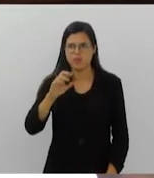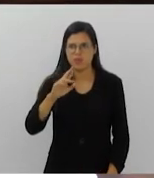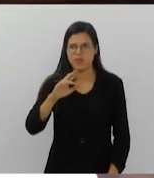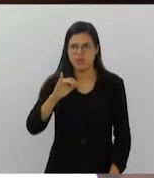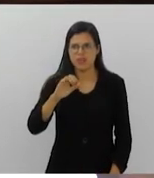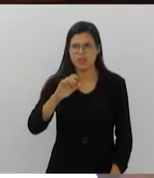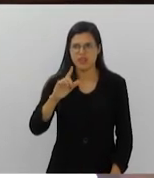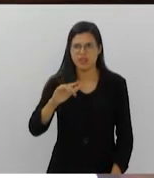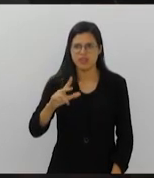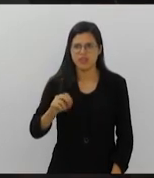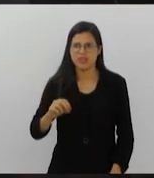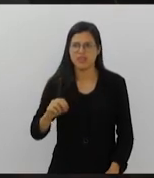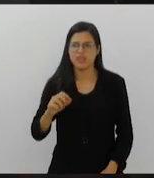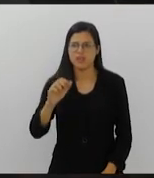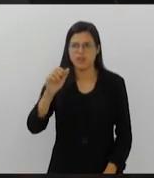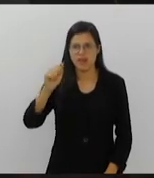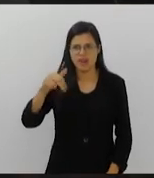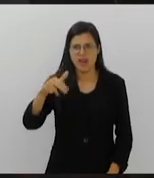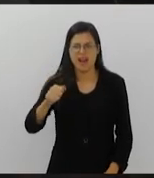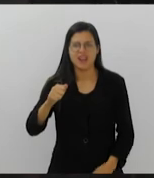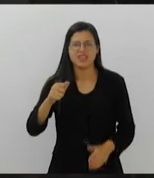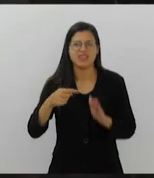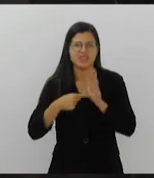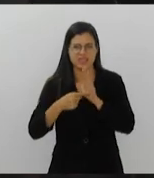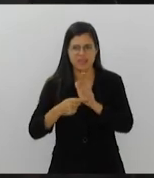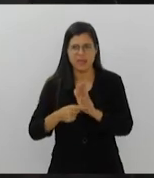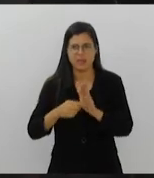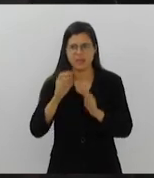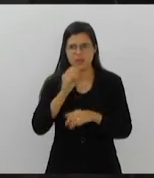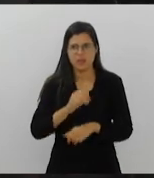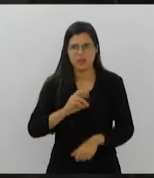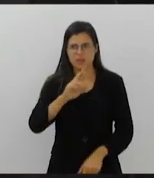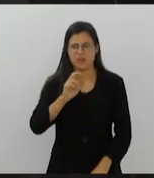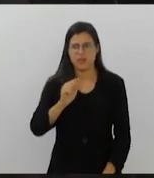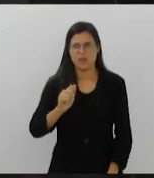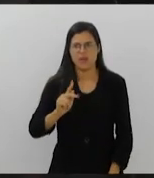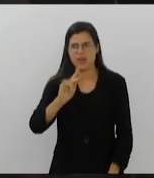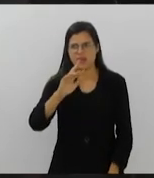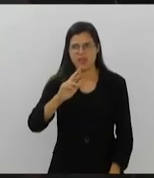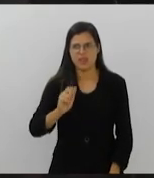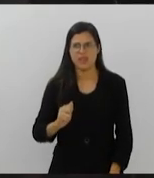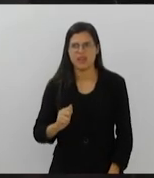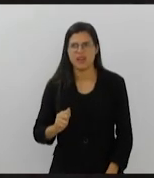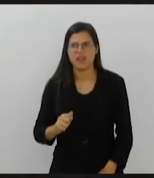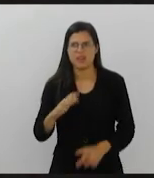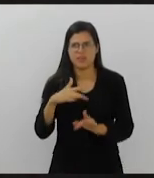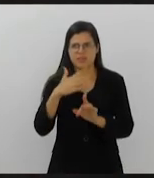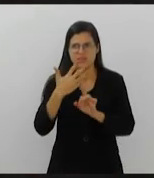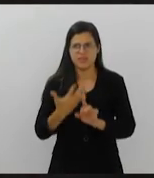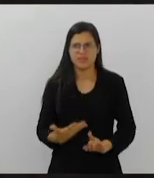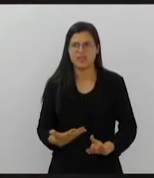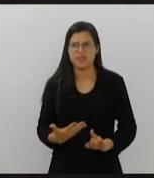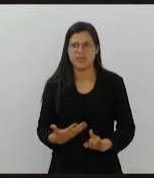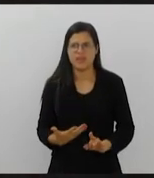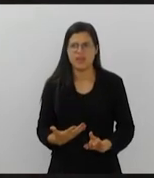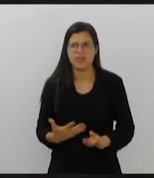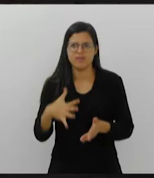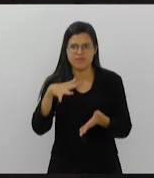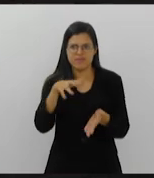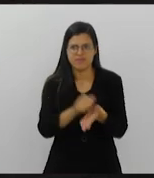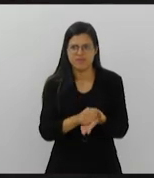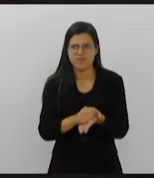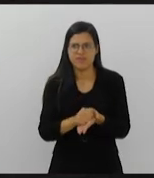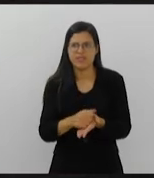apresentou o doutor Akira, através da sua história de vida. E é com muita honra que entra nos anais dessa casa,